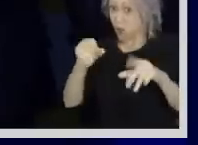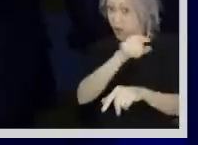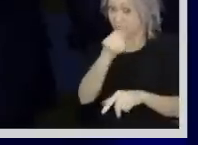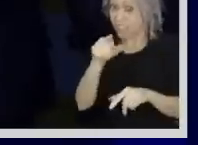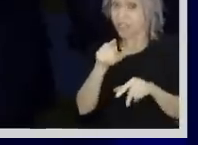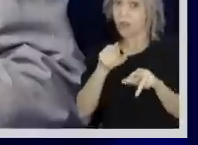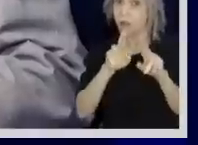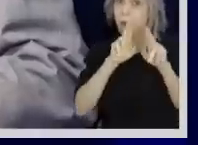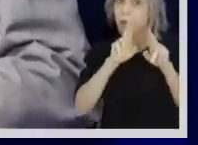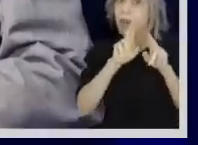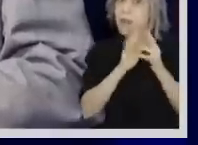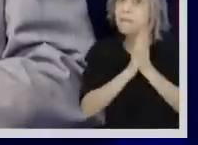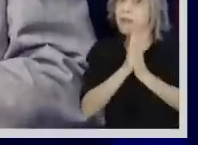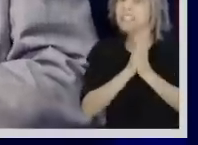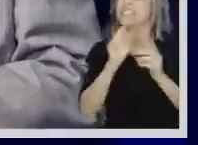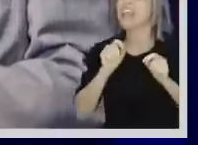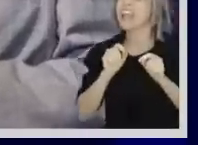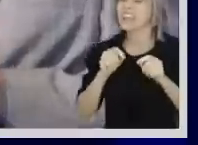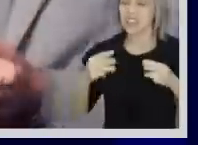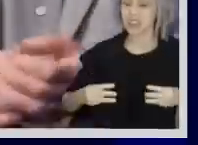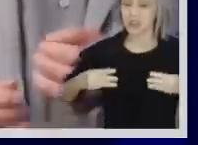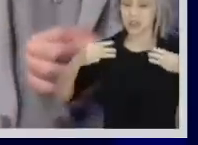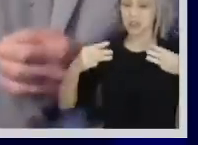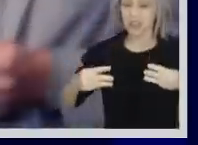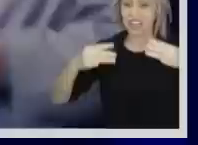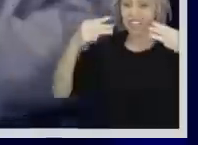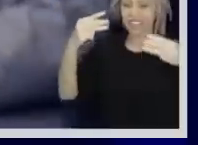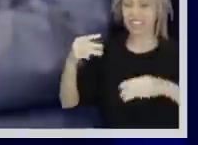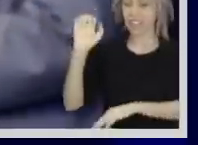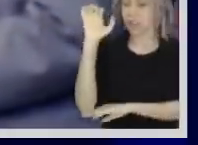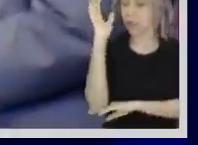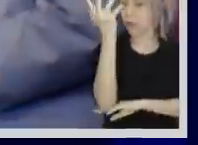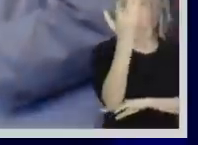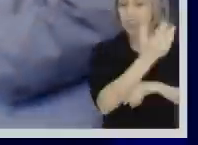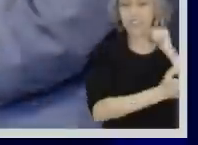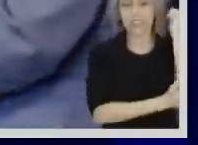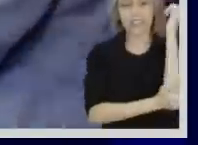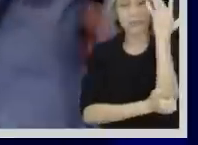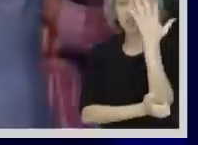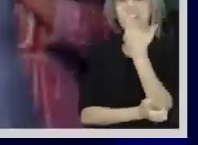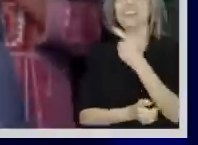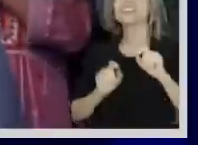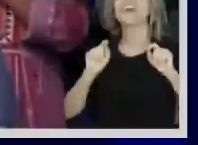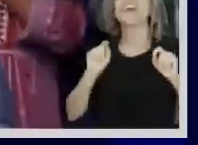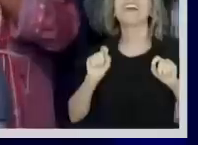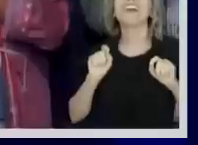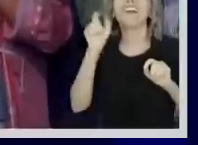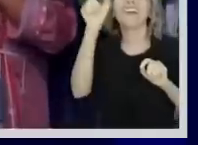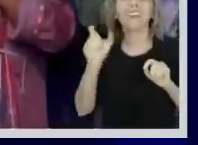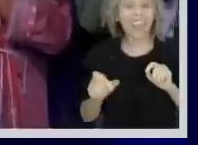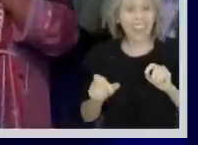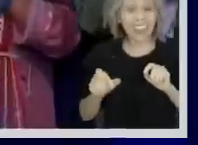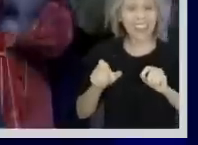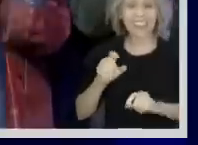da pasta do transportes e cidades. O que isso significa? Na verdade, como eu já falei em programas anteriores,